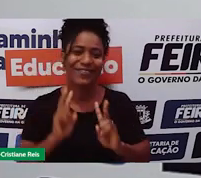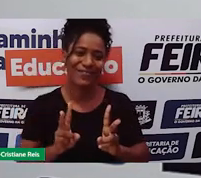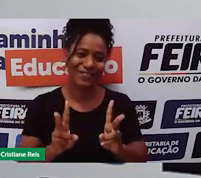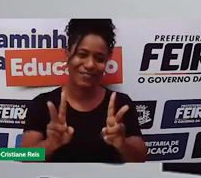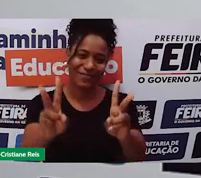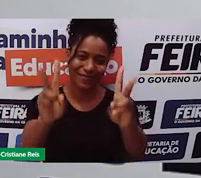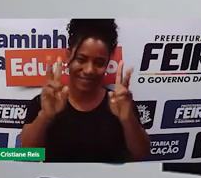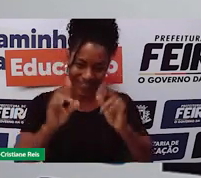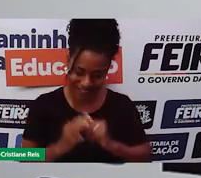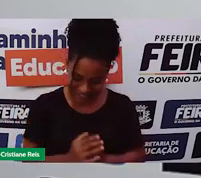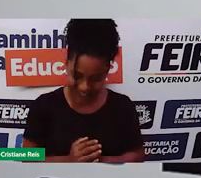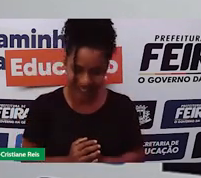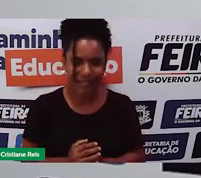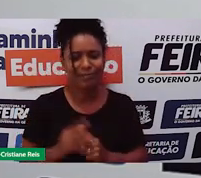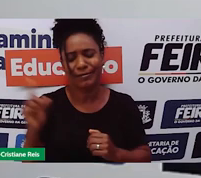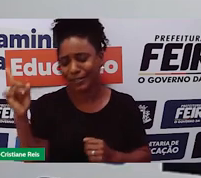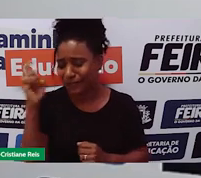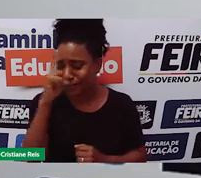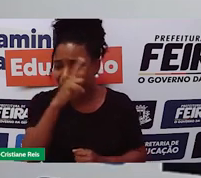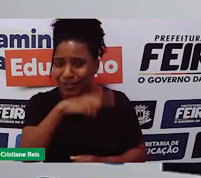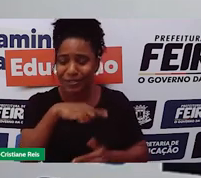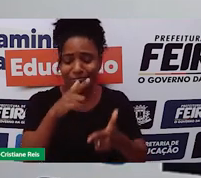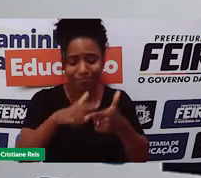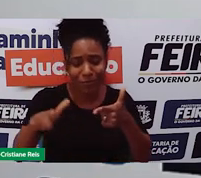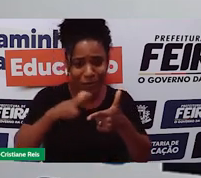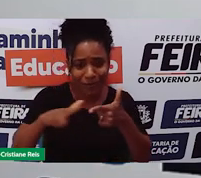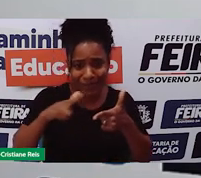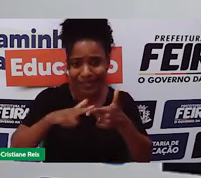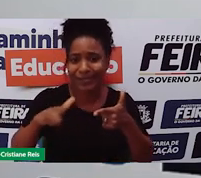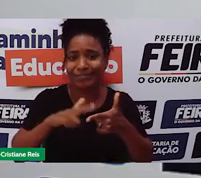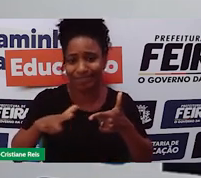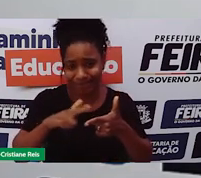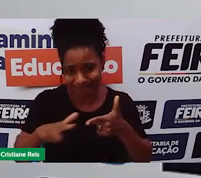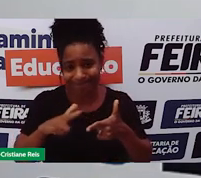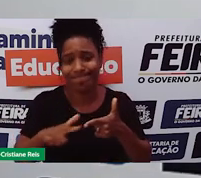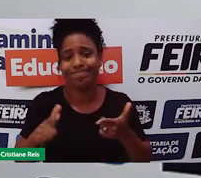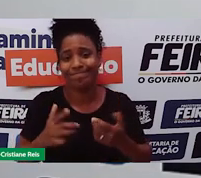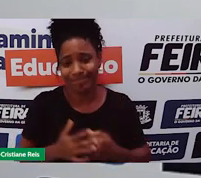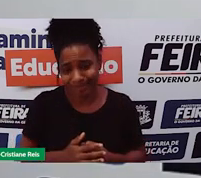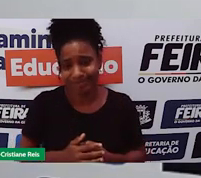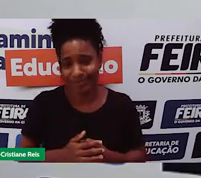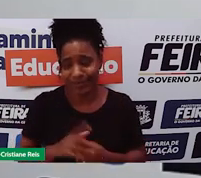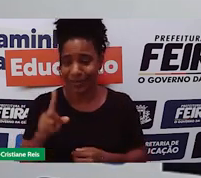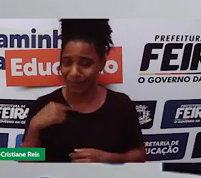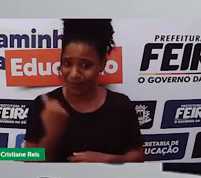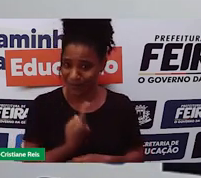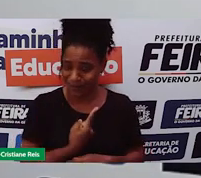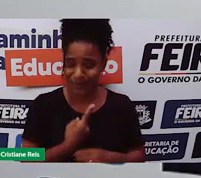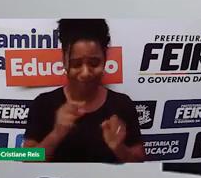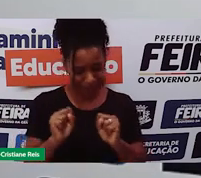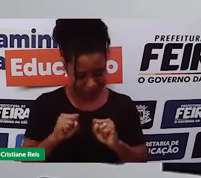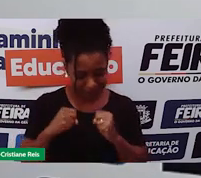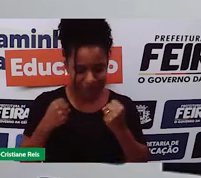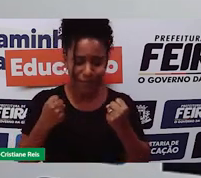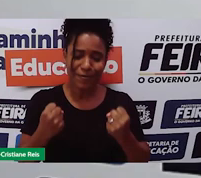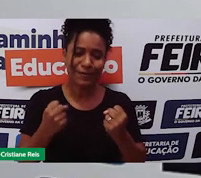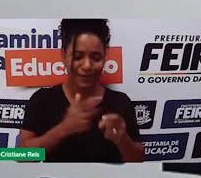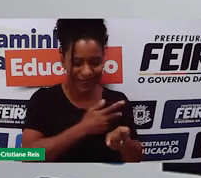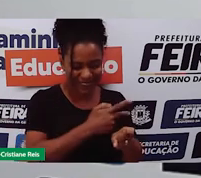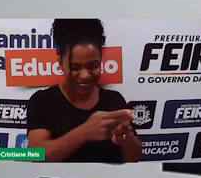das dificuldades, dos problemas, que a gente esteja contribuindo e conseguindo vencer